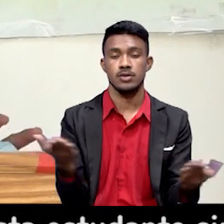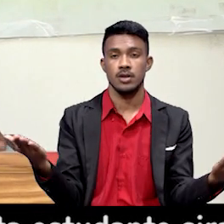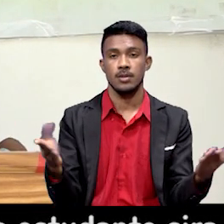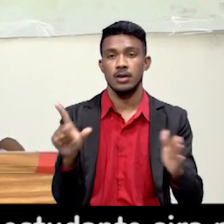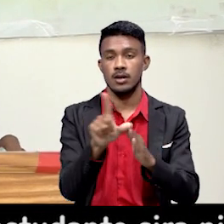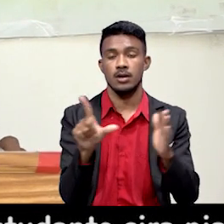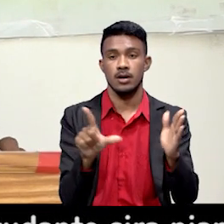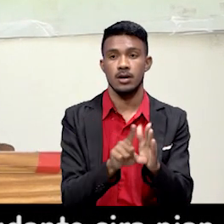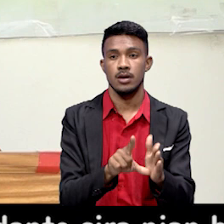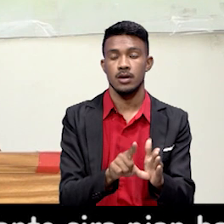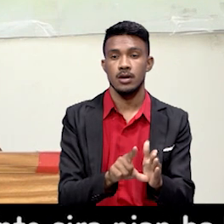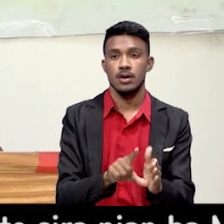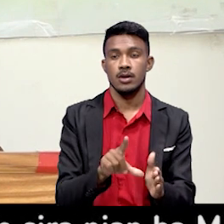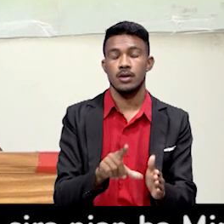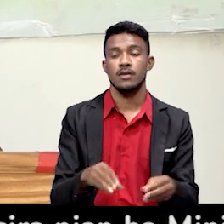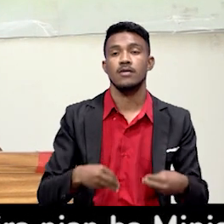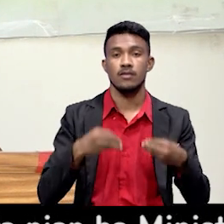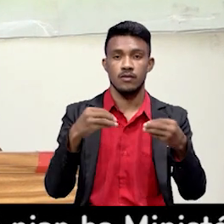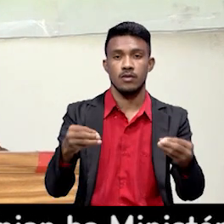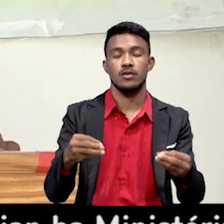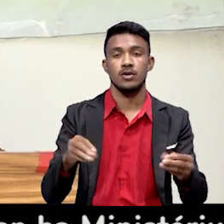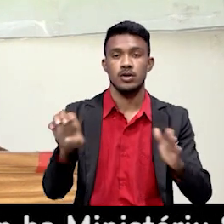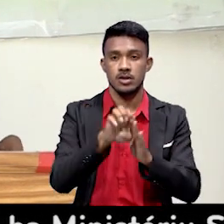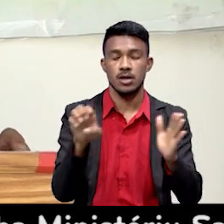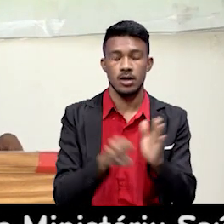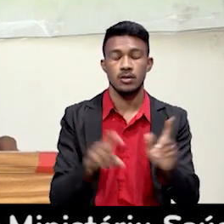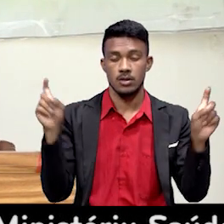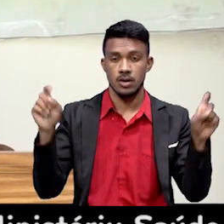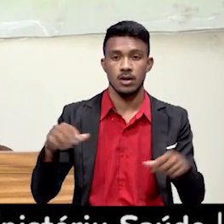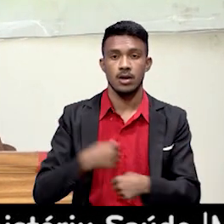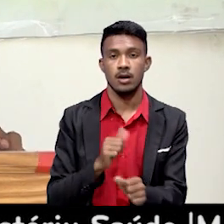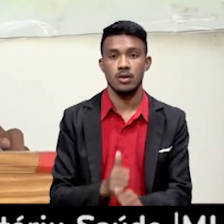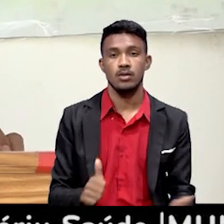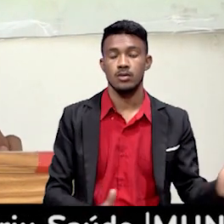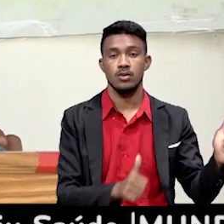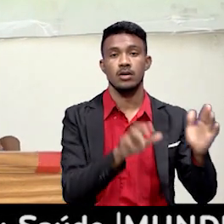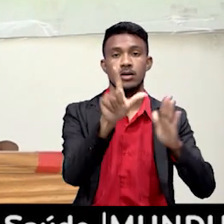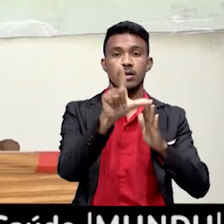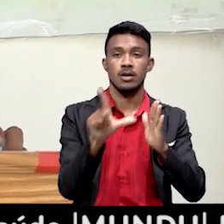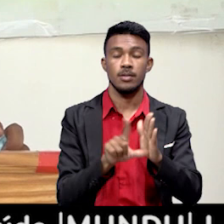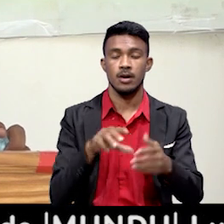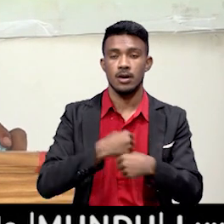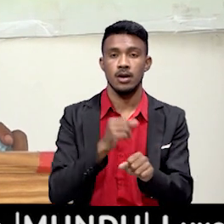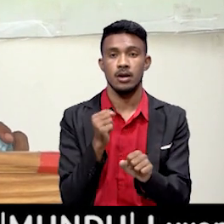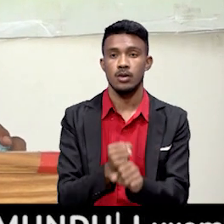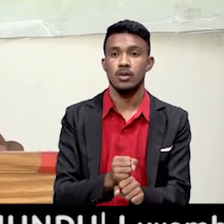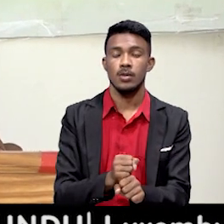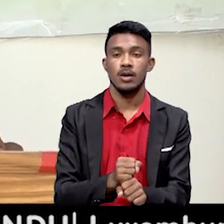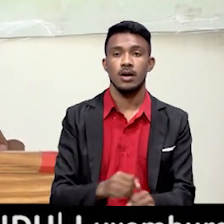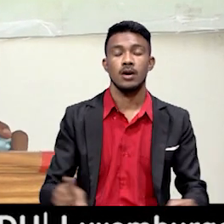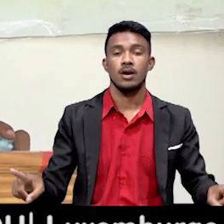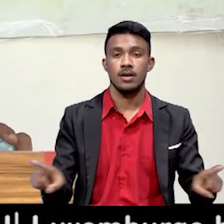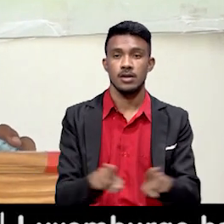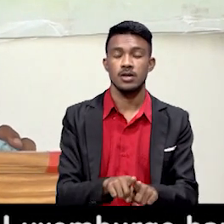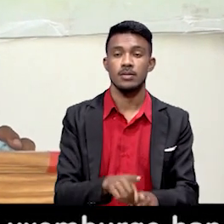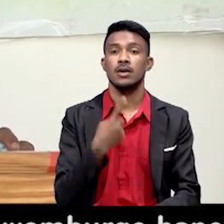ou constituição for e estado tem que cumprir lei na be halo ne baseia be